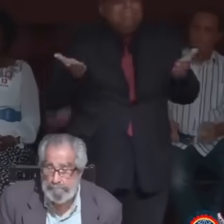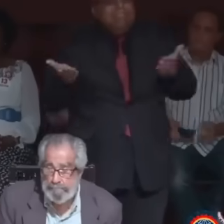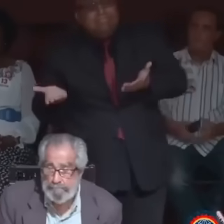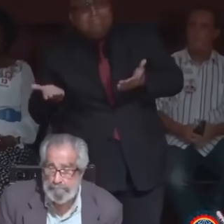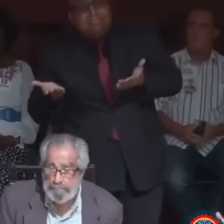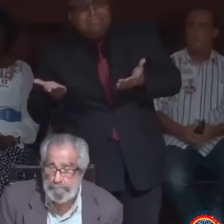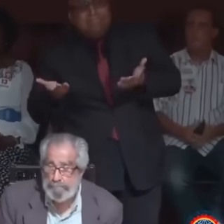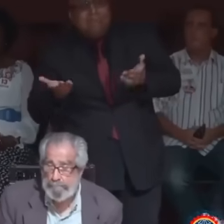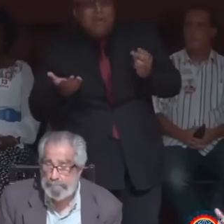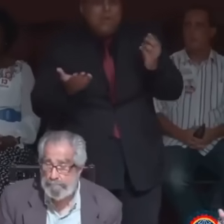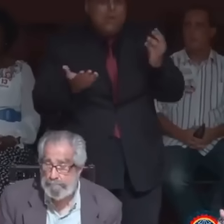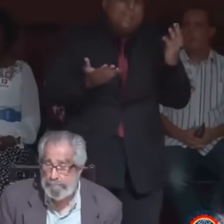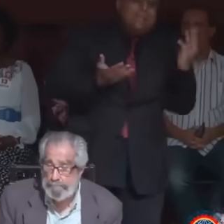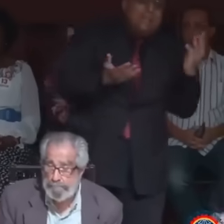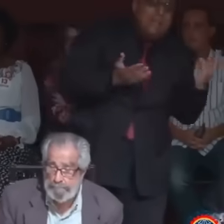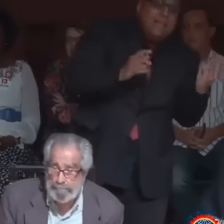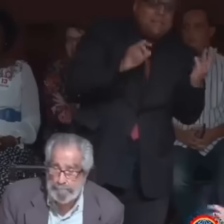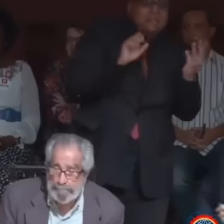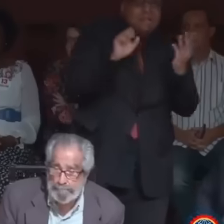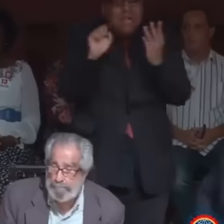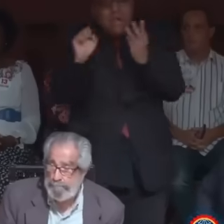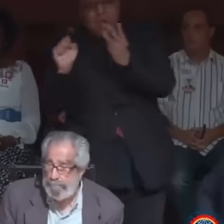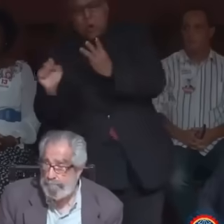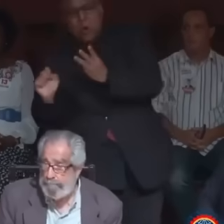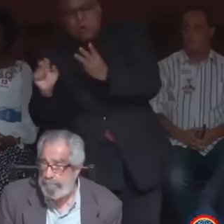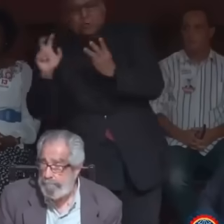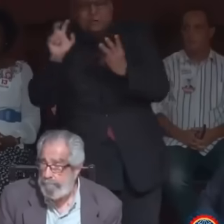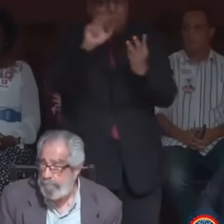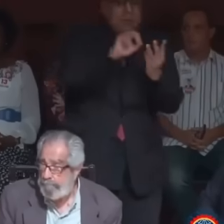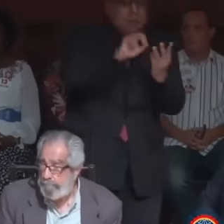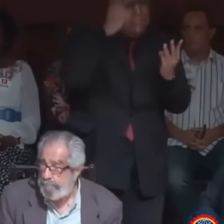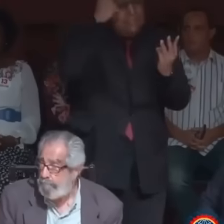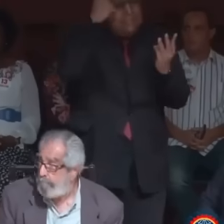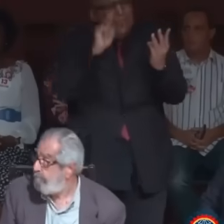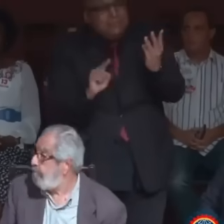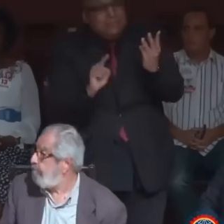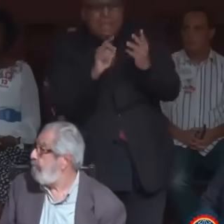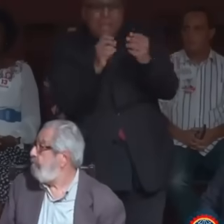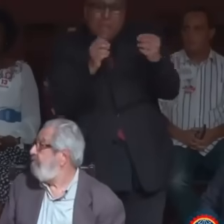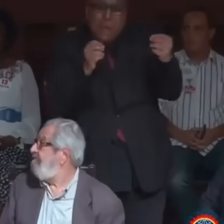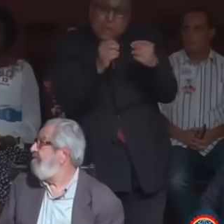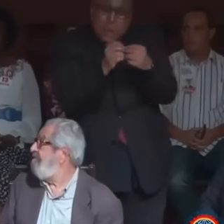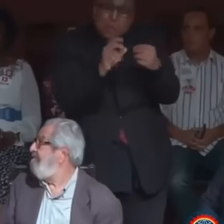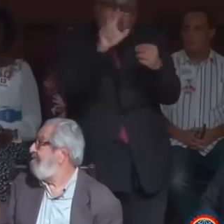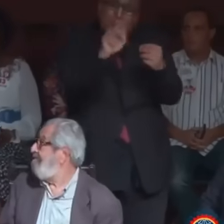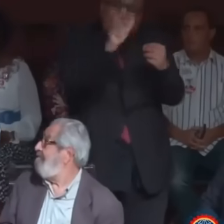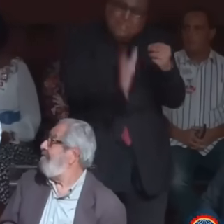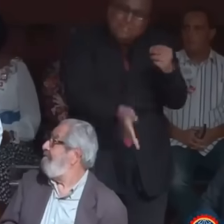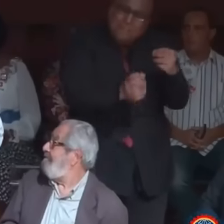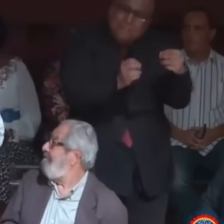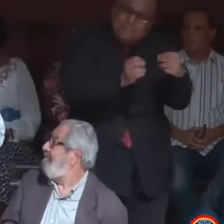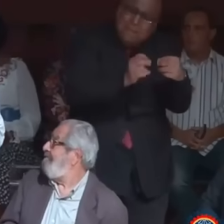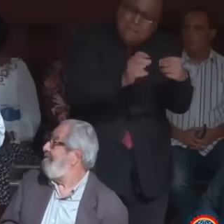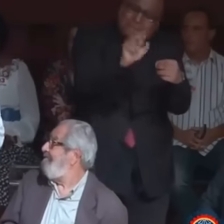Eu não sei se eu estou a 3 ou a 8 pontos de 50. Eu sei que eu estou perto dos 50.